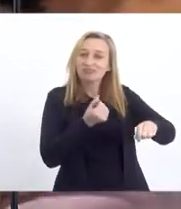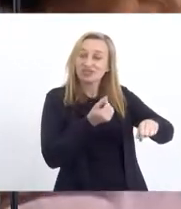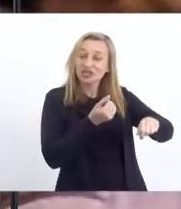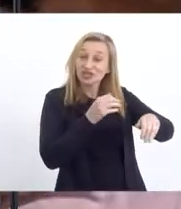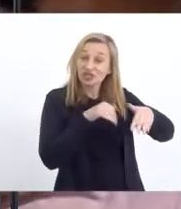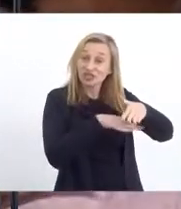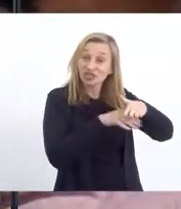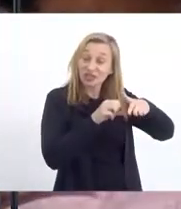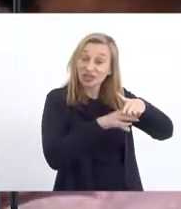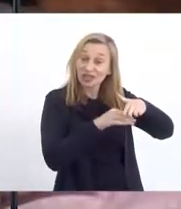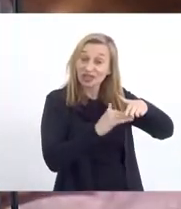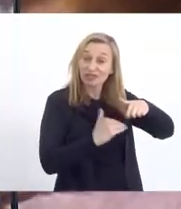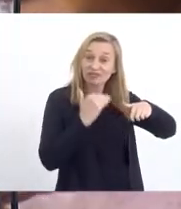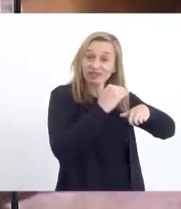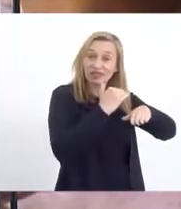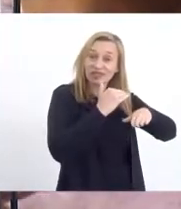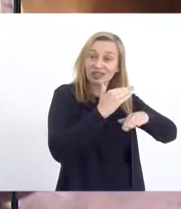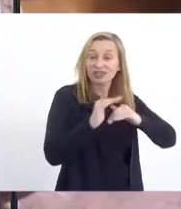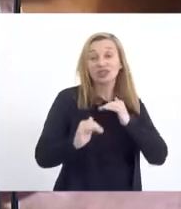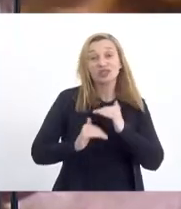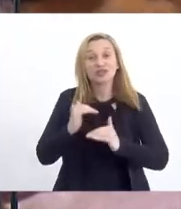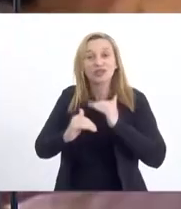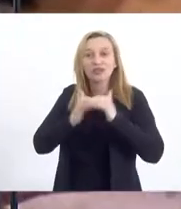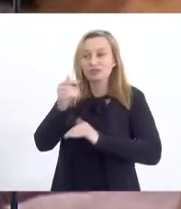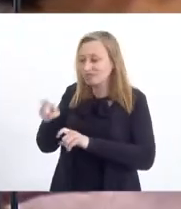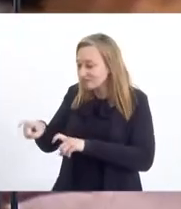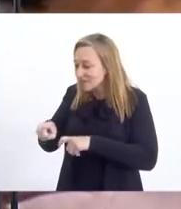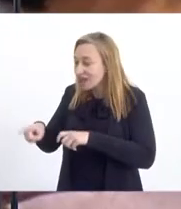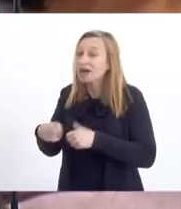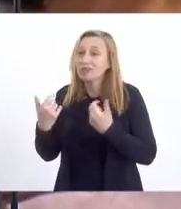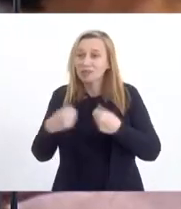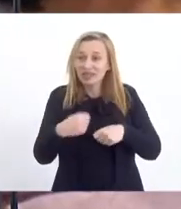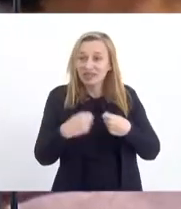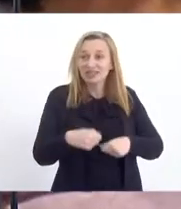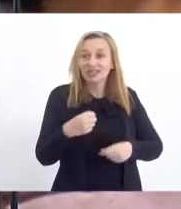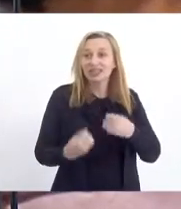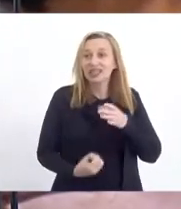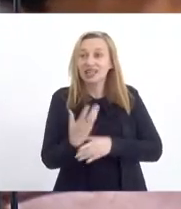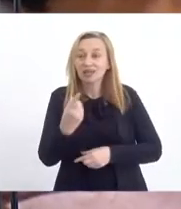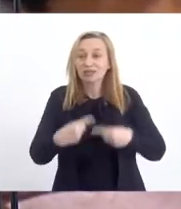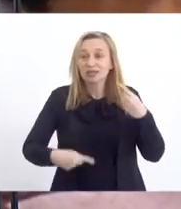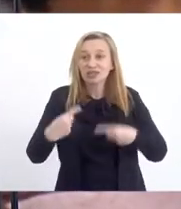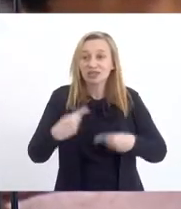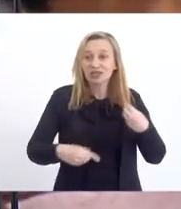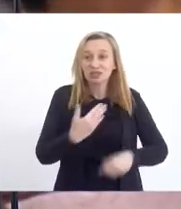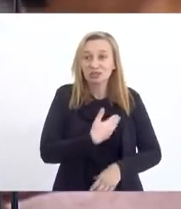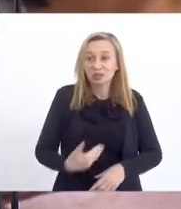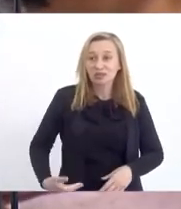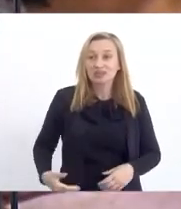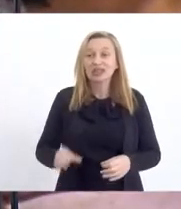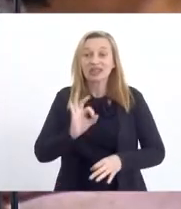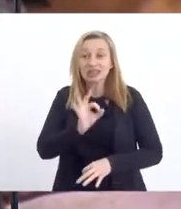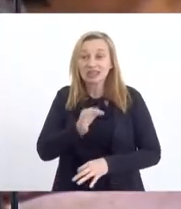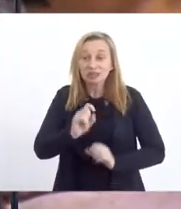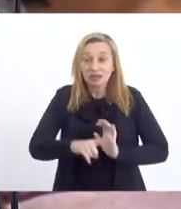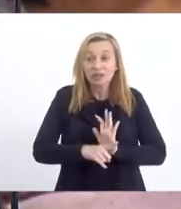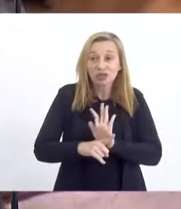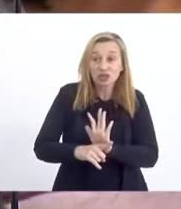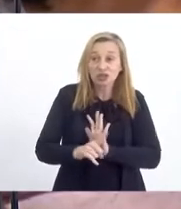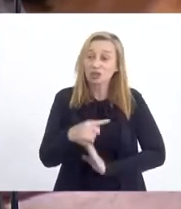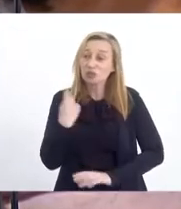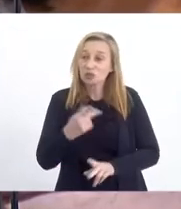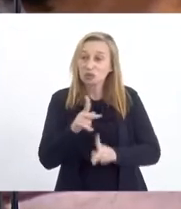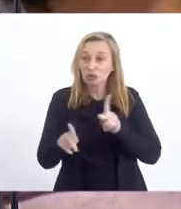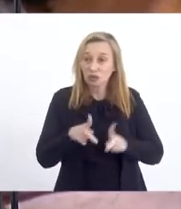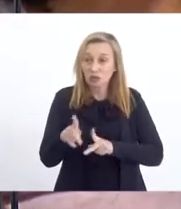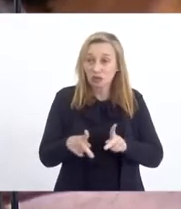para o desenvolvimento do nosso interior. Precisamos realmente criar políticas públicas para que, de fato, possamos beneficiar a nossa